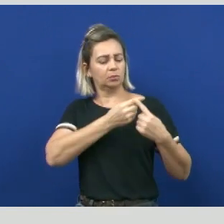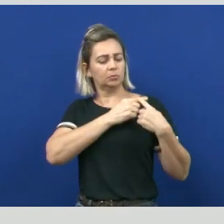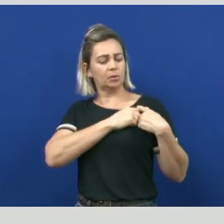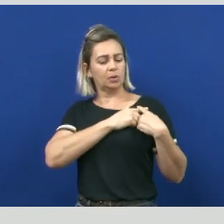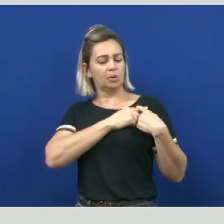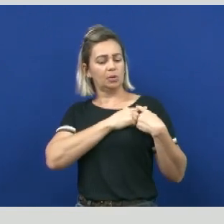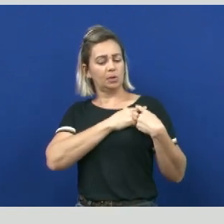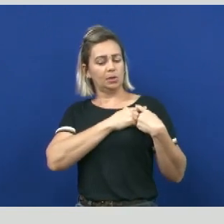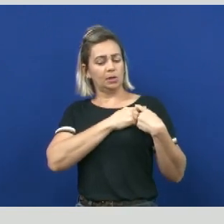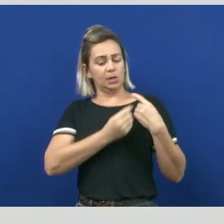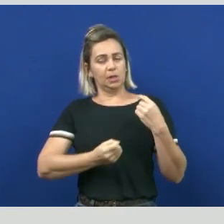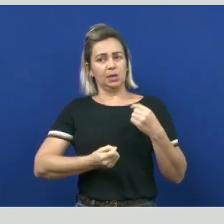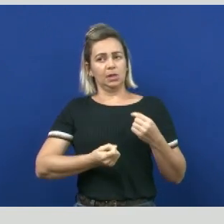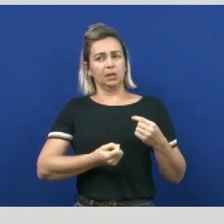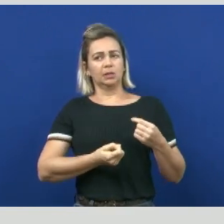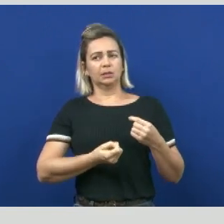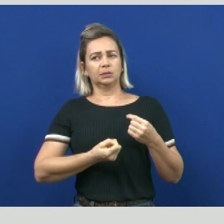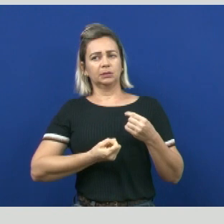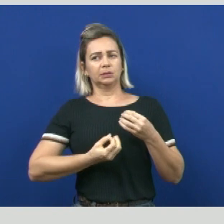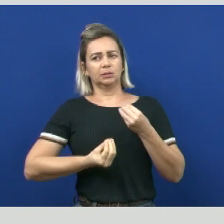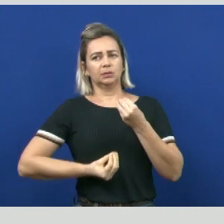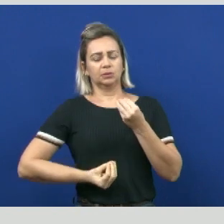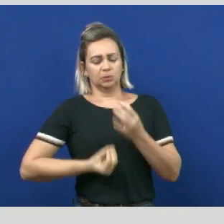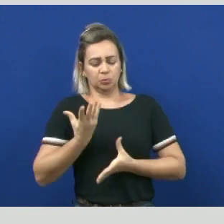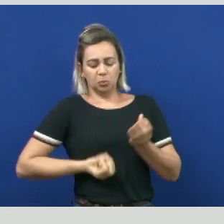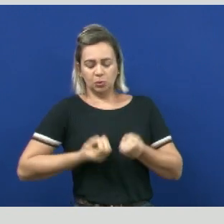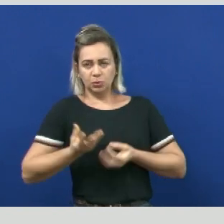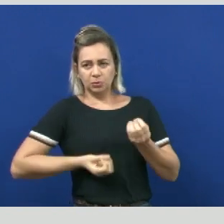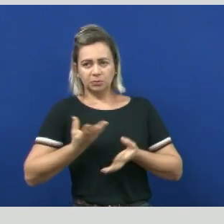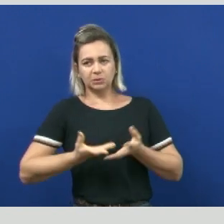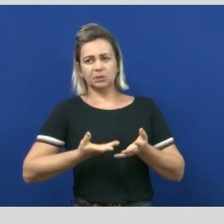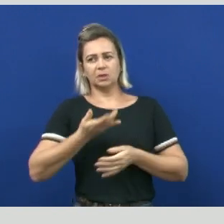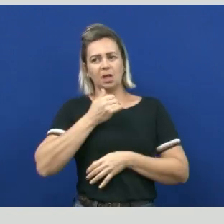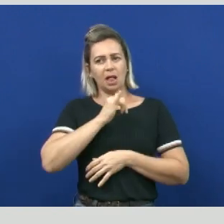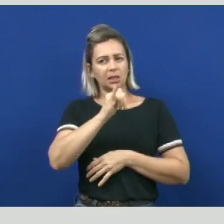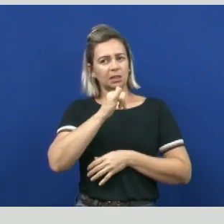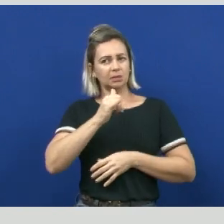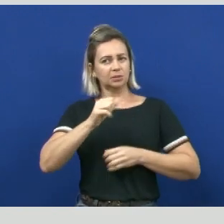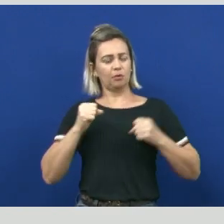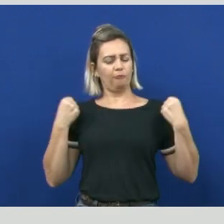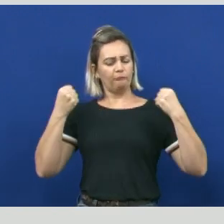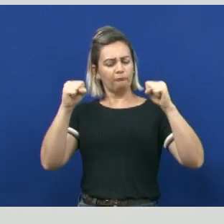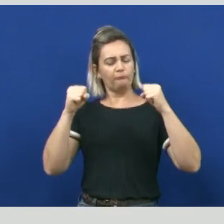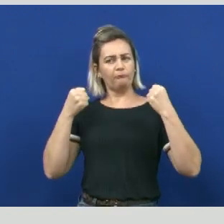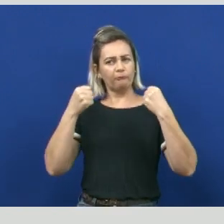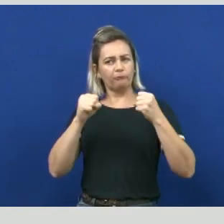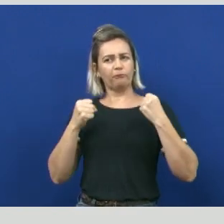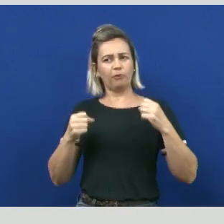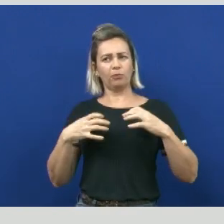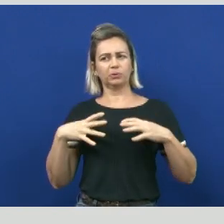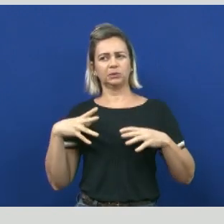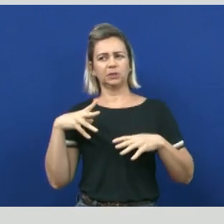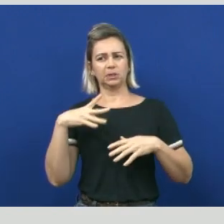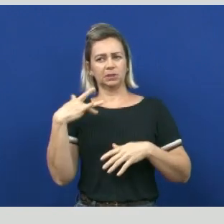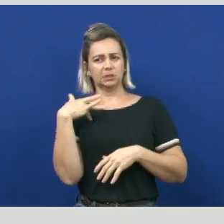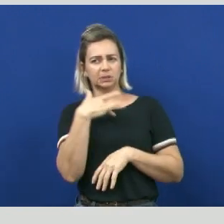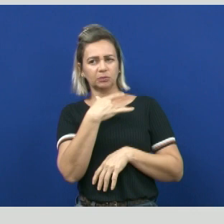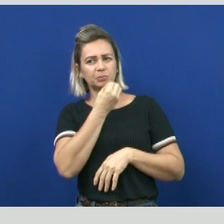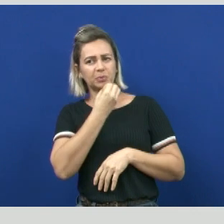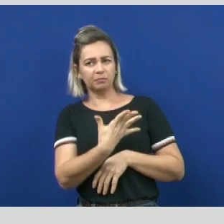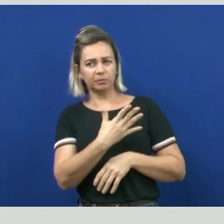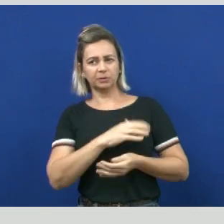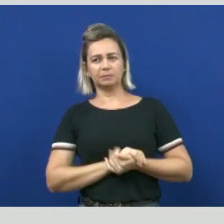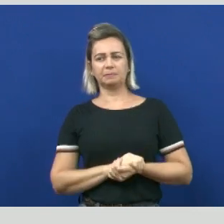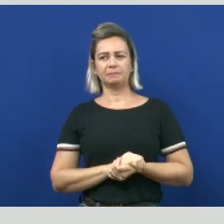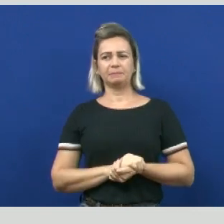de energia de todos os seres vivos, é dos carboidratos que a gente retira a nossa energia para a gente fazer nossas atividades do dia a dia. Tranquilo? Ácidos nucleicos, a